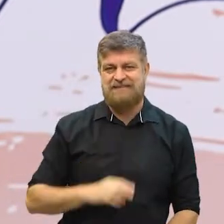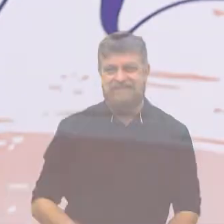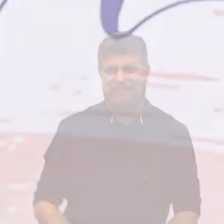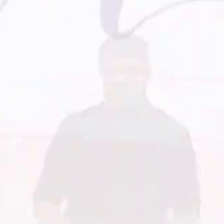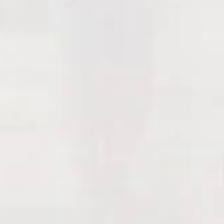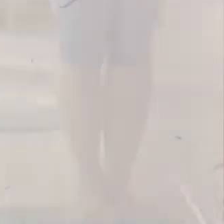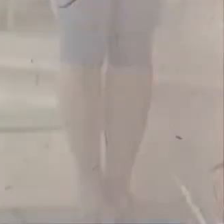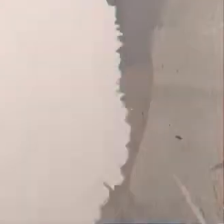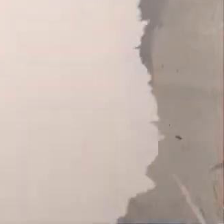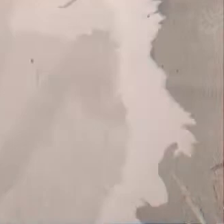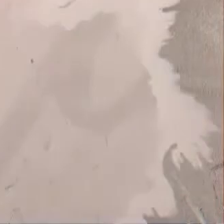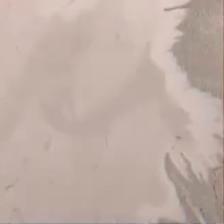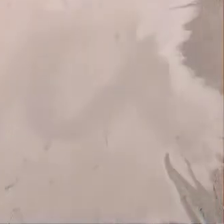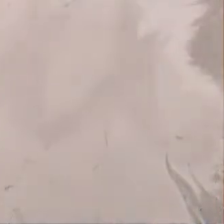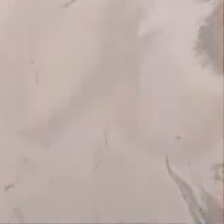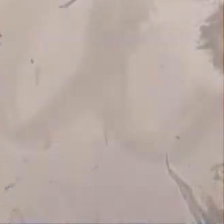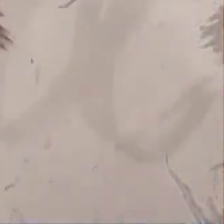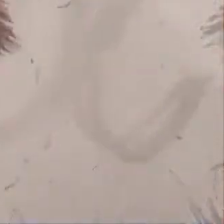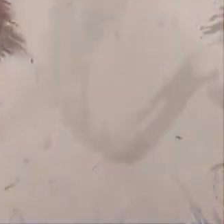tema.